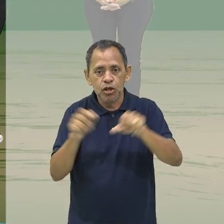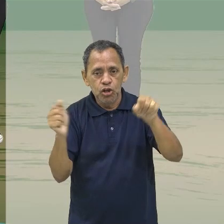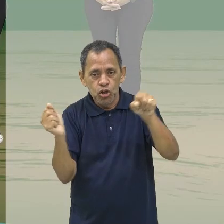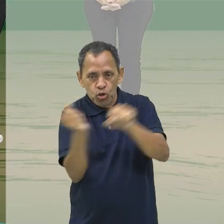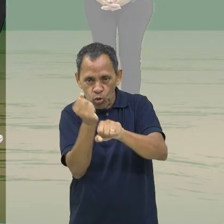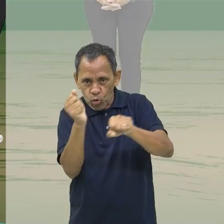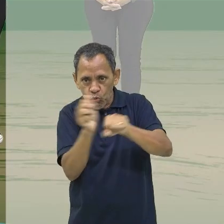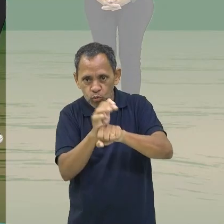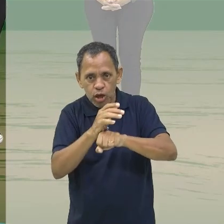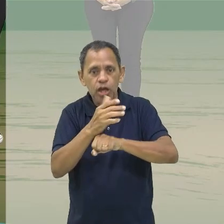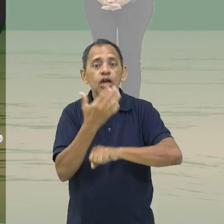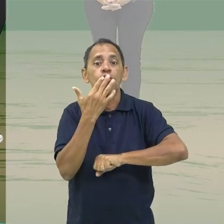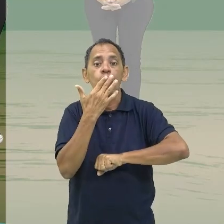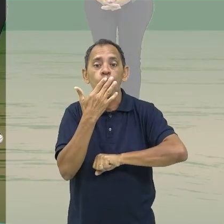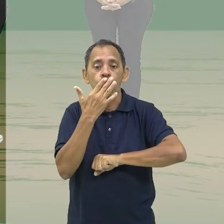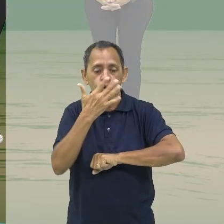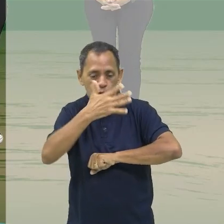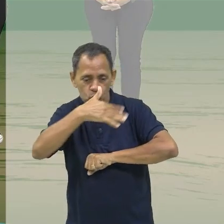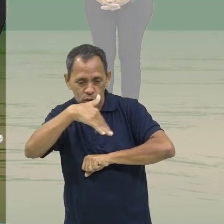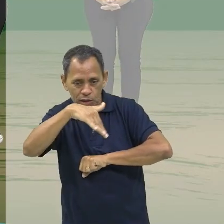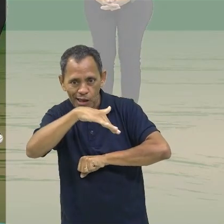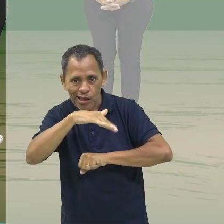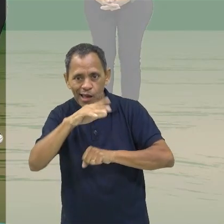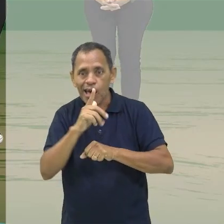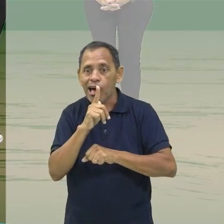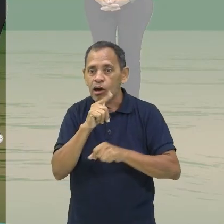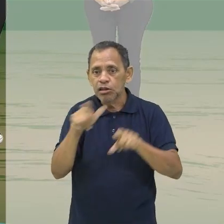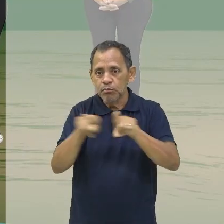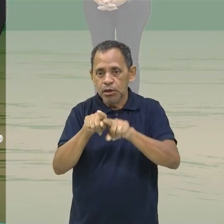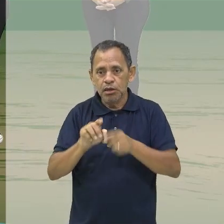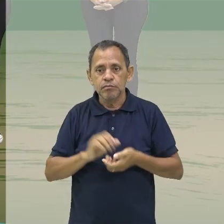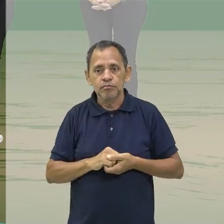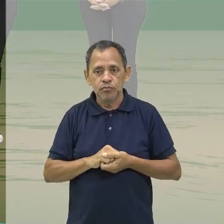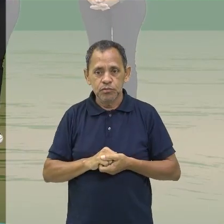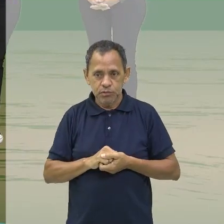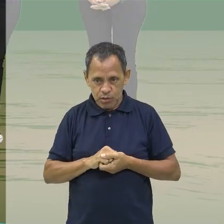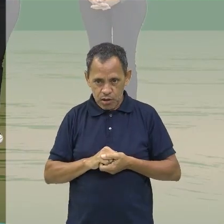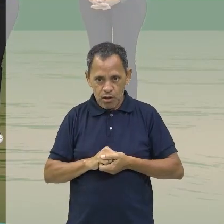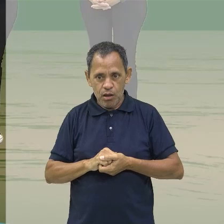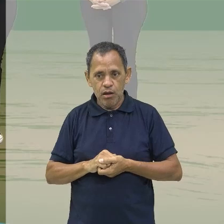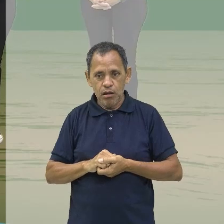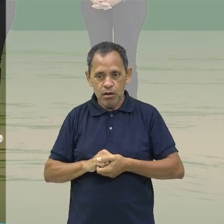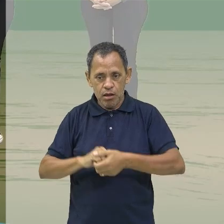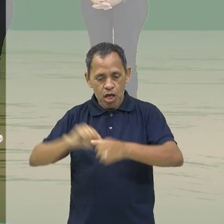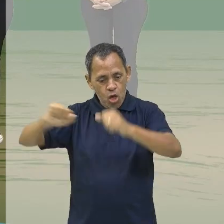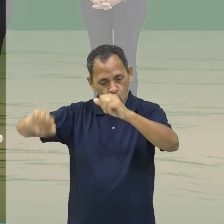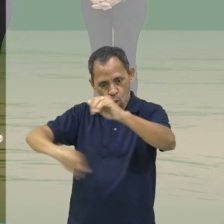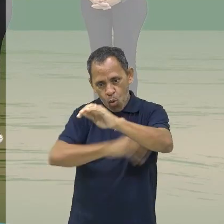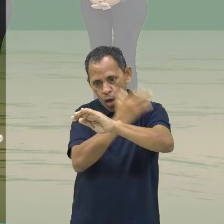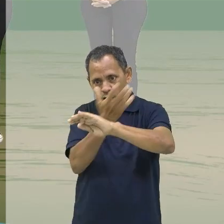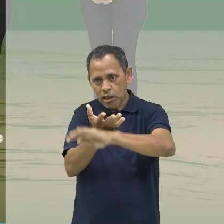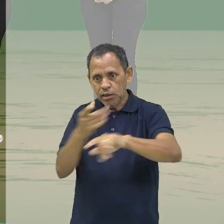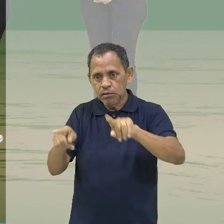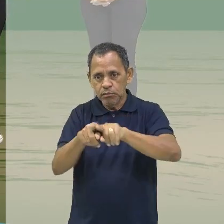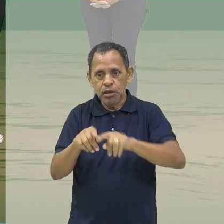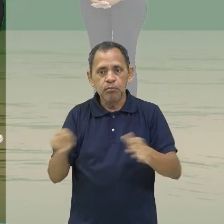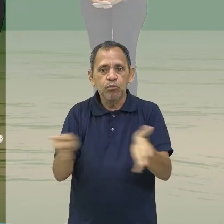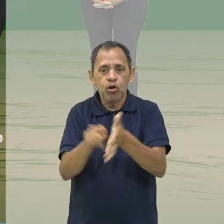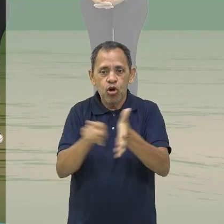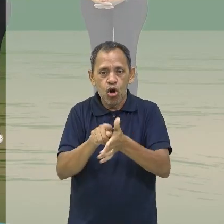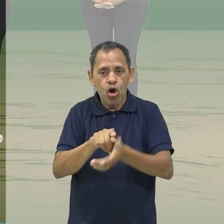também a saúde do ecossistema aquático. Então, todas essas propriedades físico-químicas,